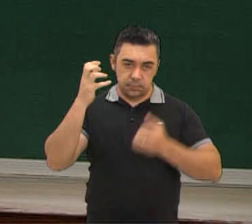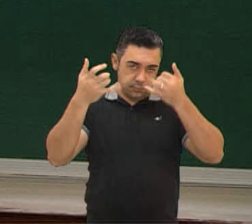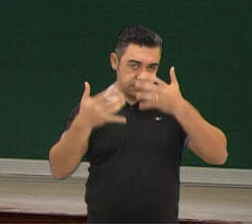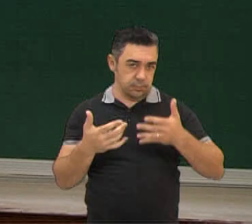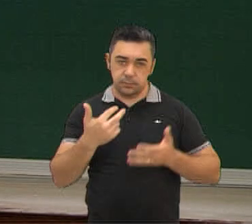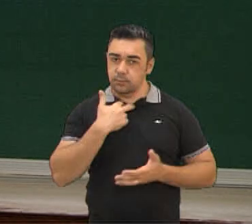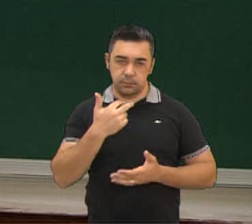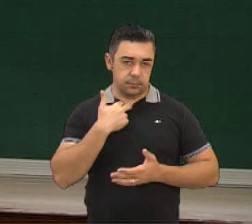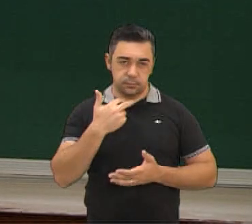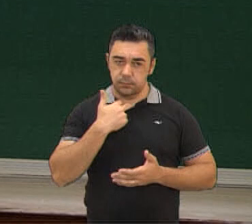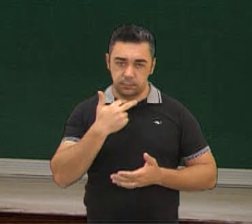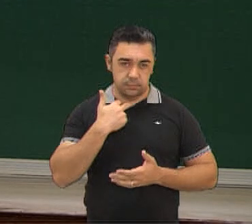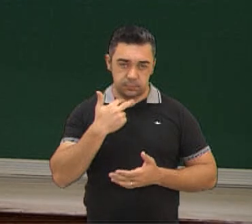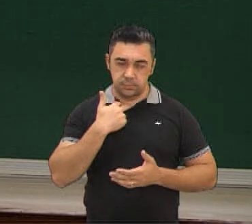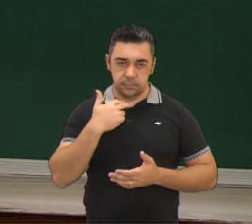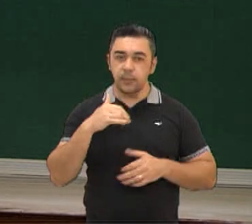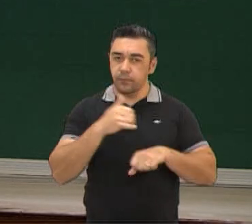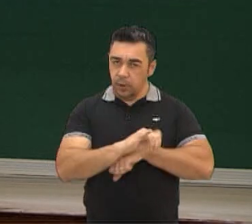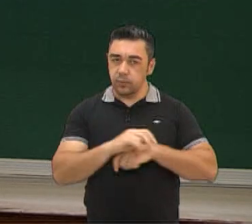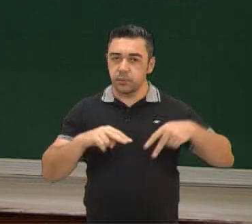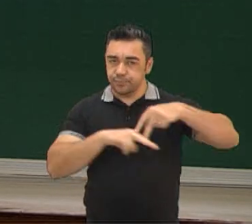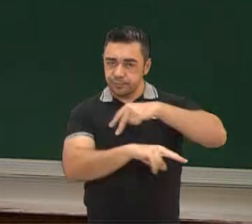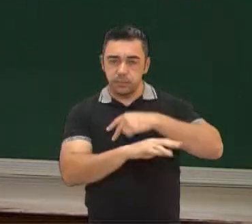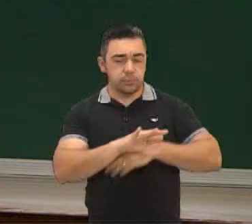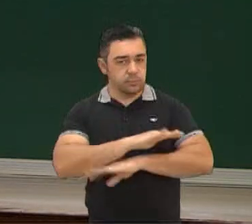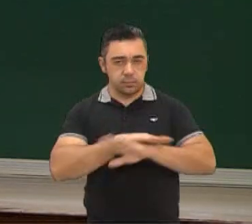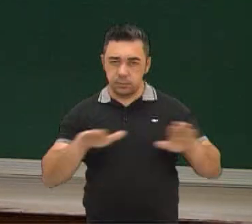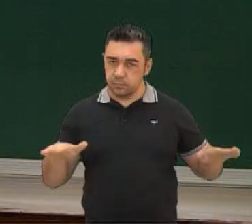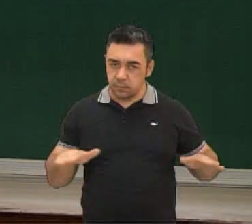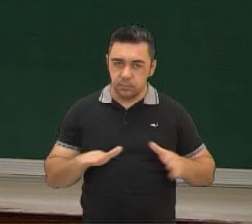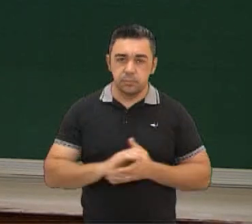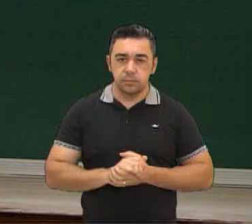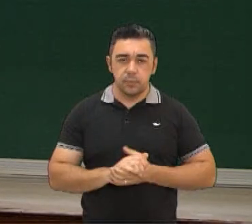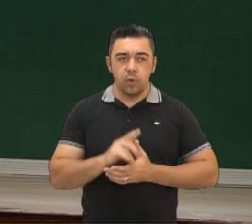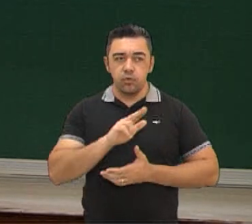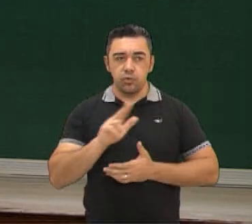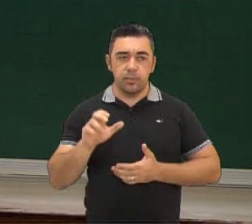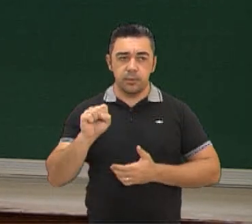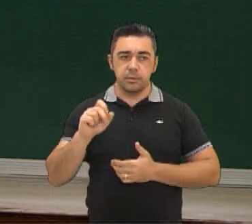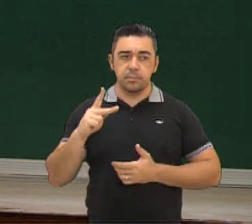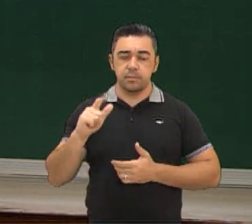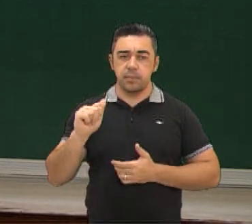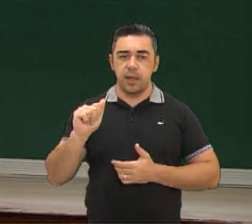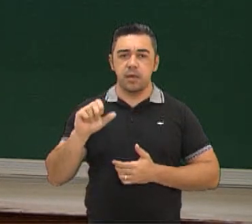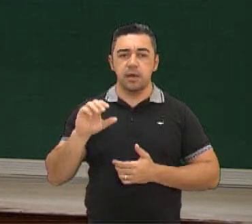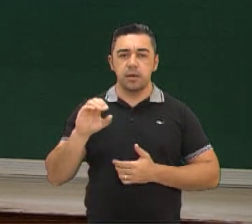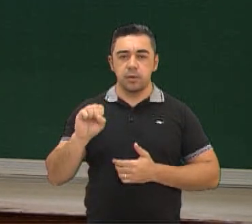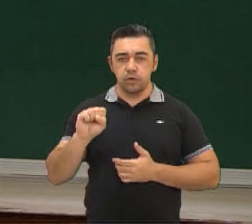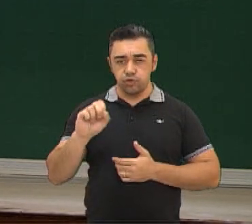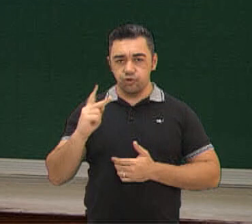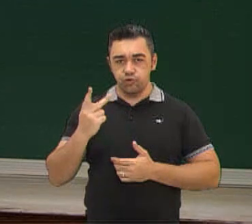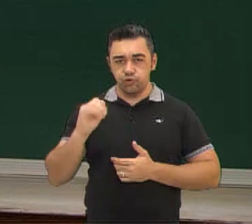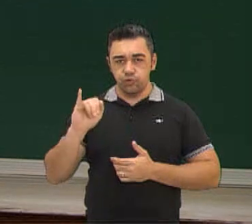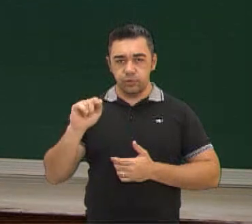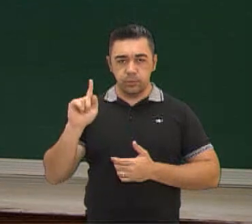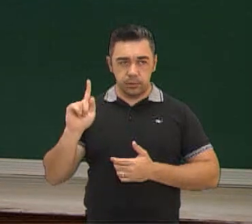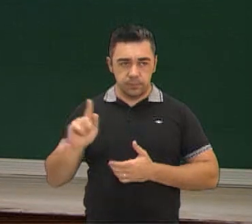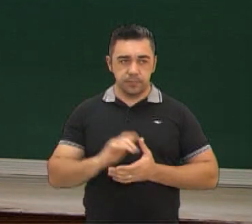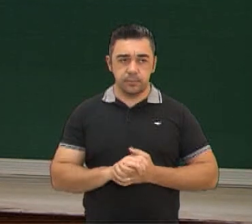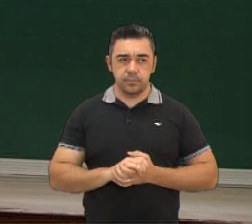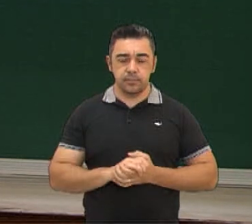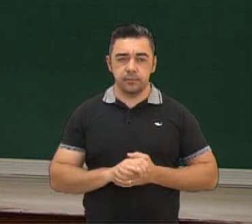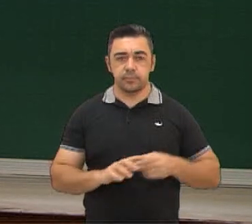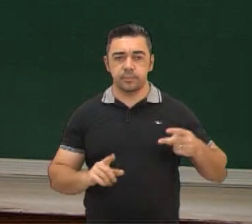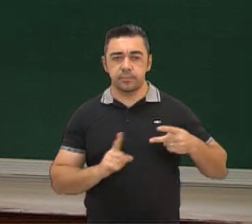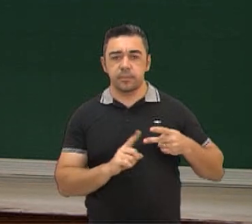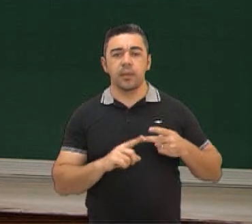tá? Como eu falei, isso é falta, não pode, mas é chamado de splashing. Passe seco, quando a bola